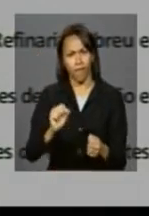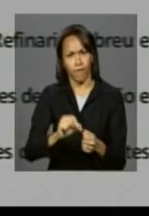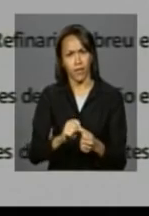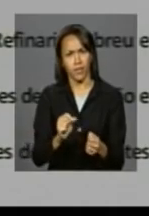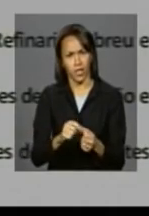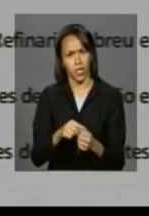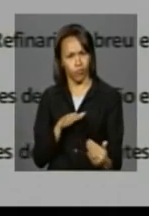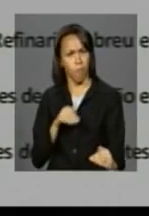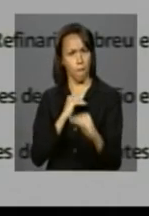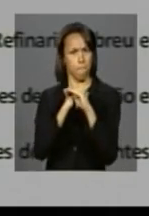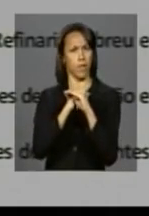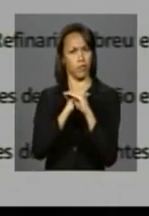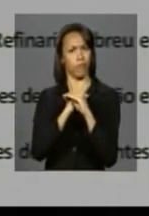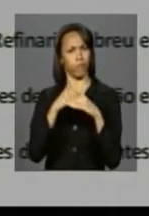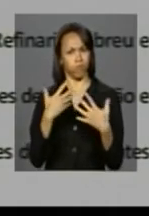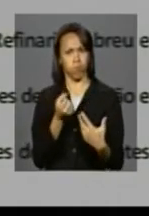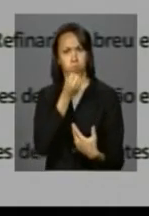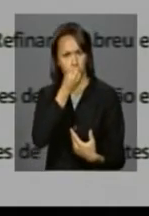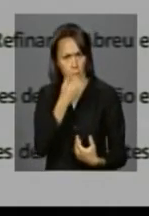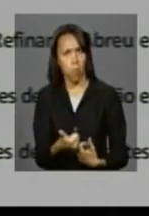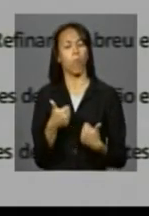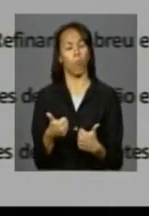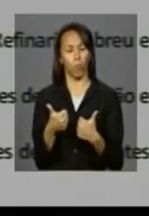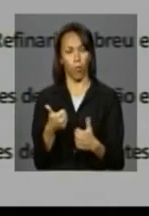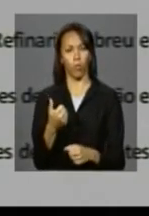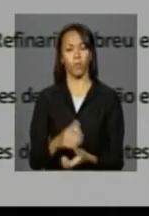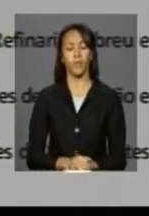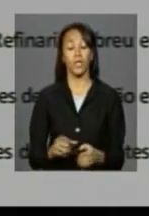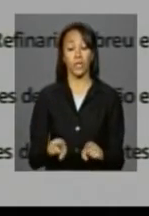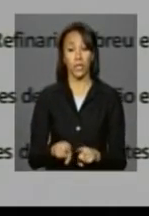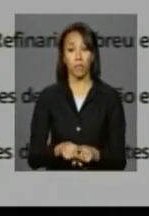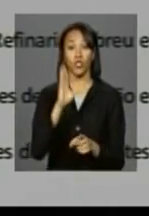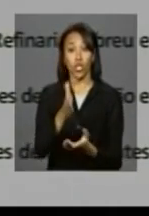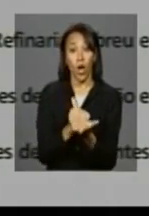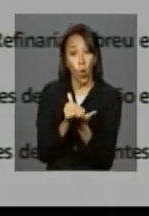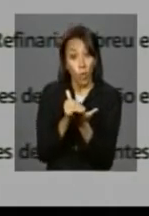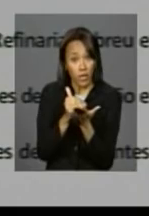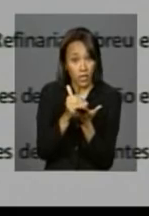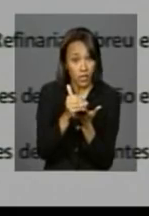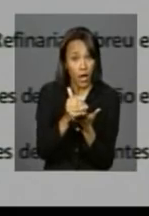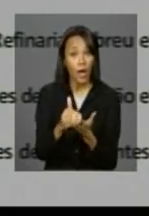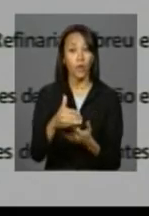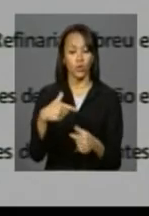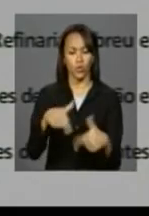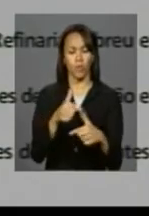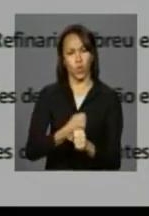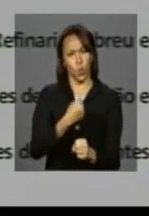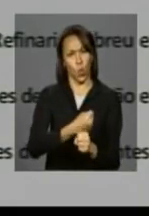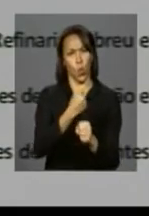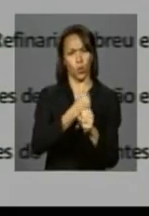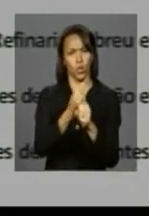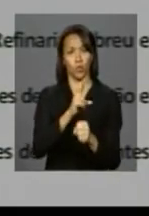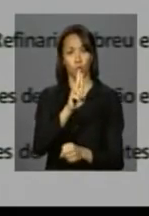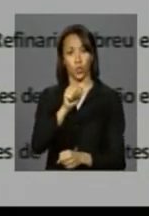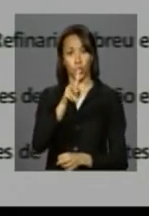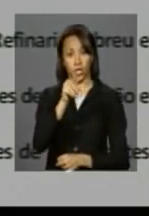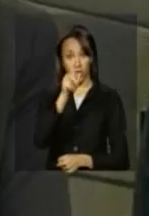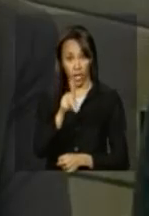padrões internacionais de qualidade, e foram iniciadas as obras de construção das unidades de